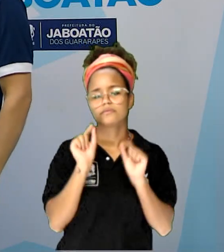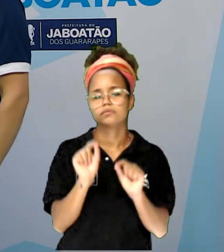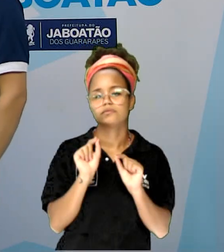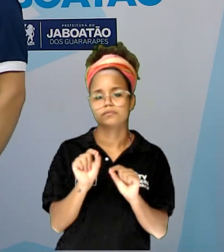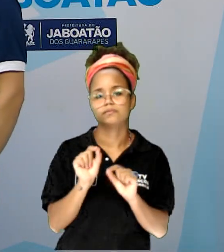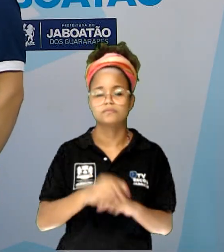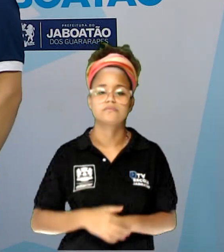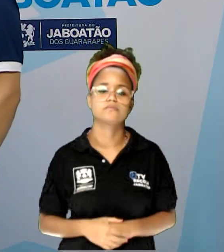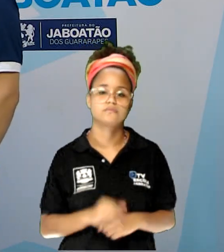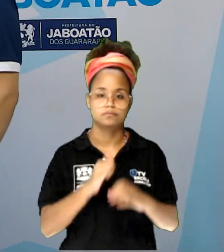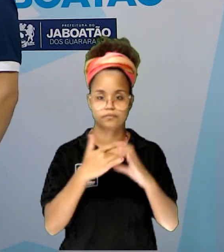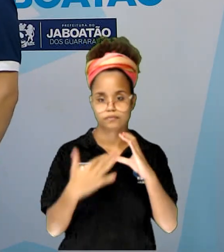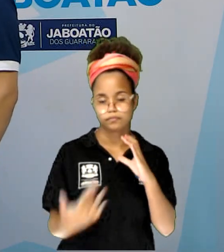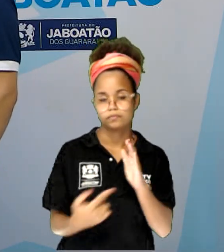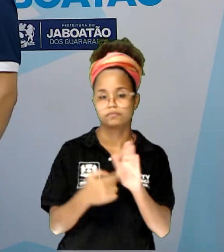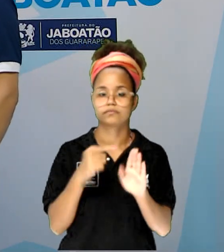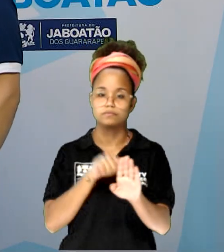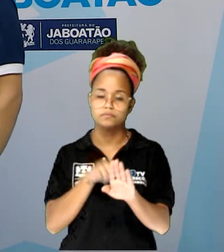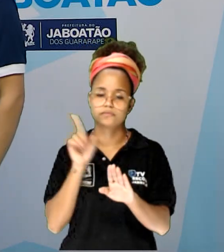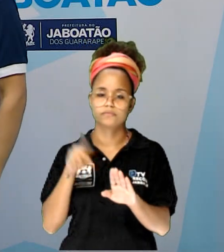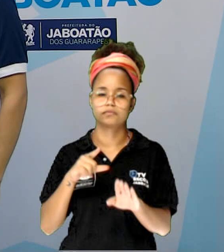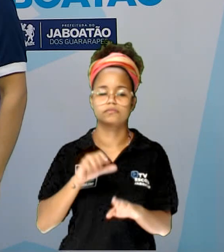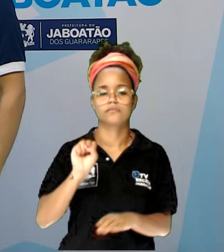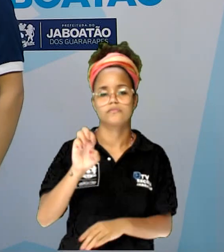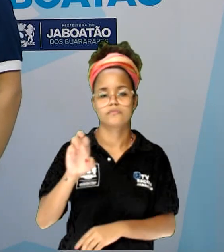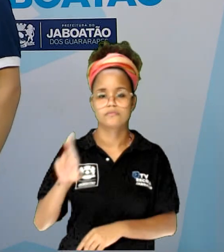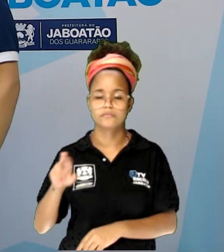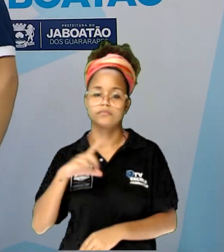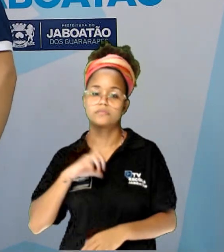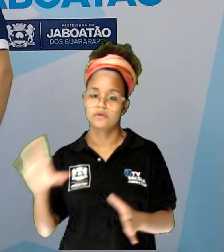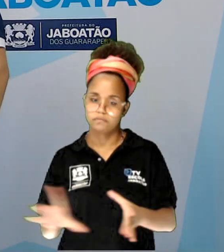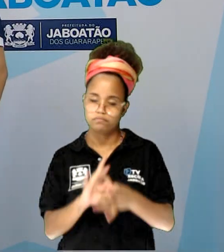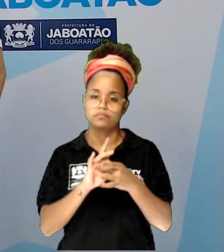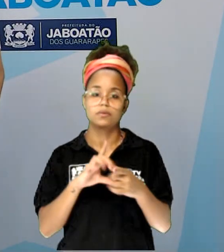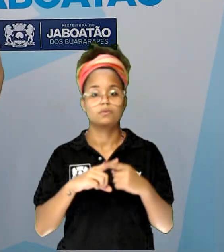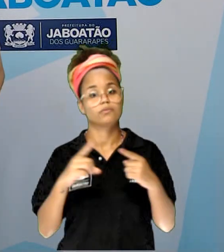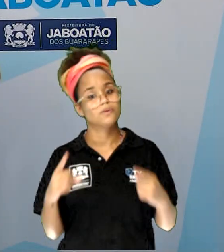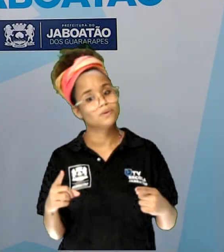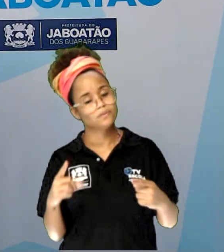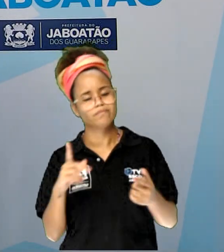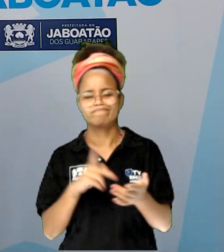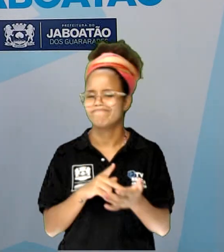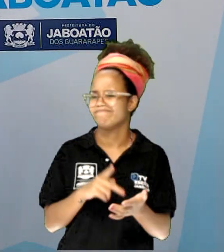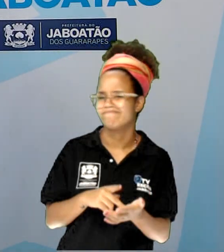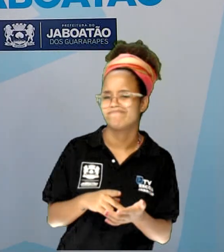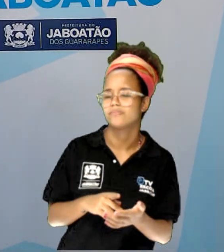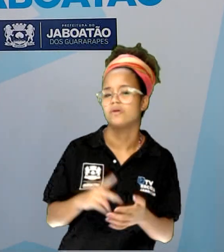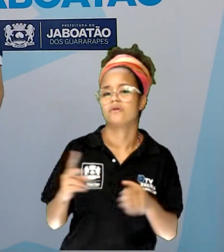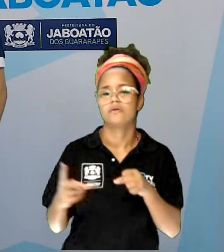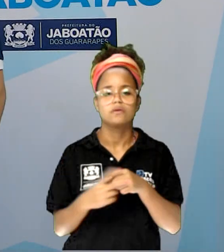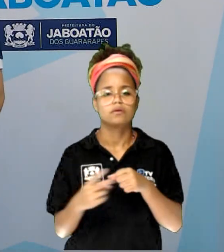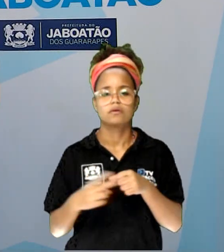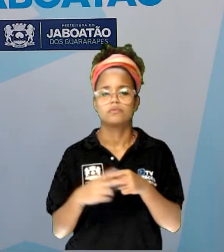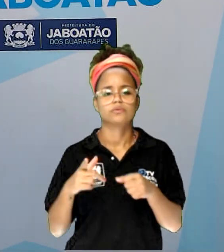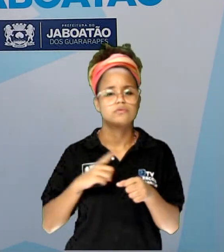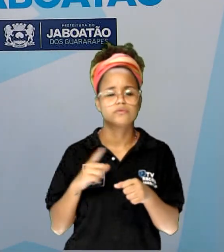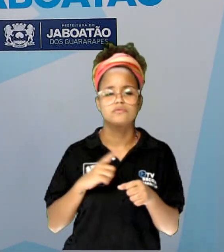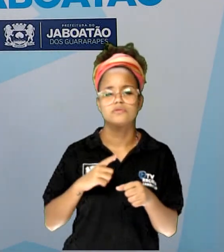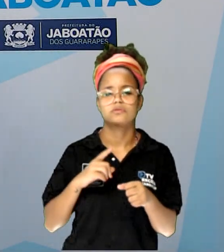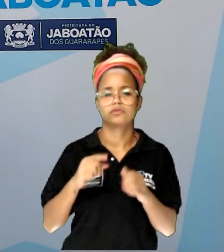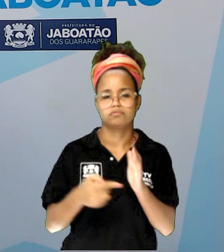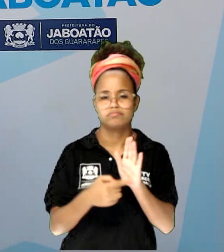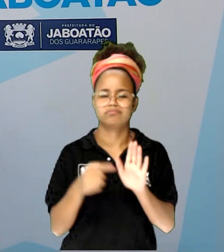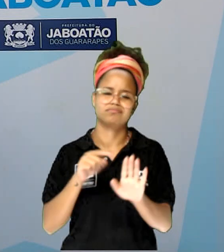o caráter conotativo do verbo ser aplicado nesse contexto. Mas na verdade o verbo não vai carregar ali um caráter